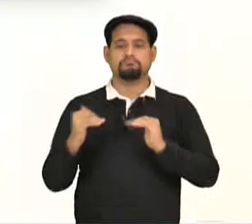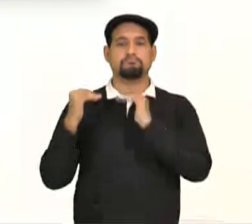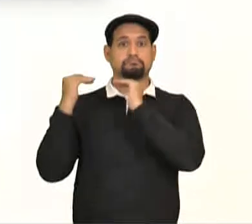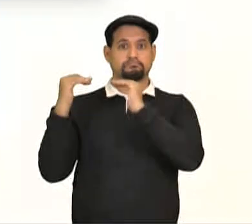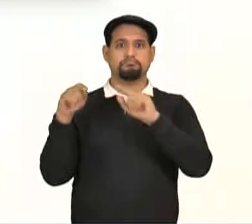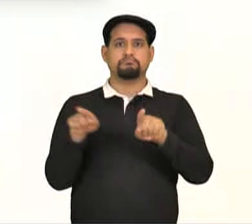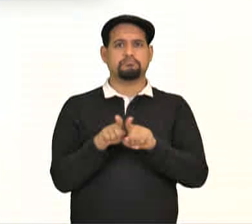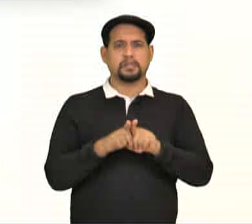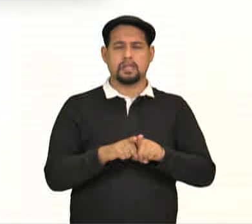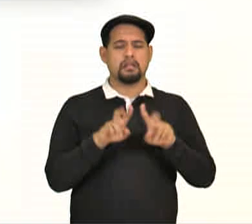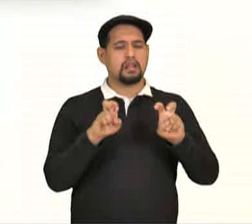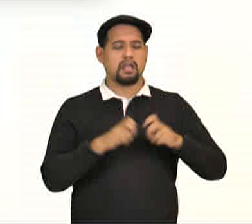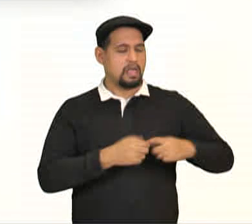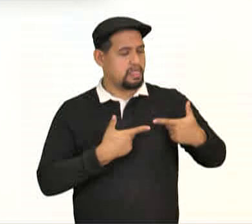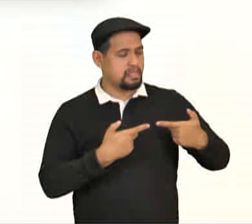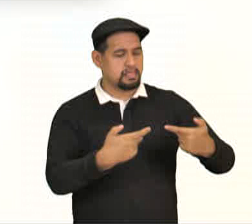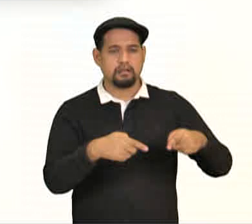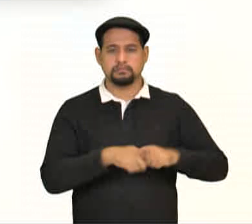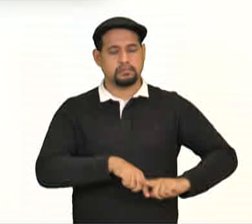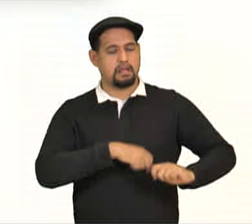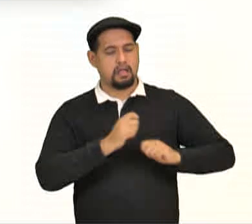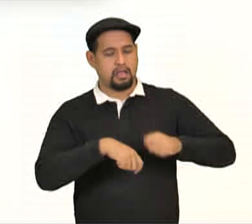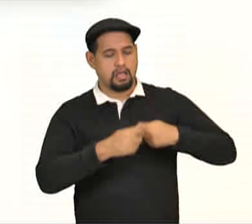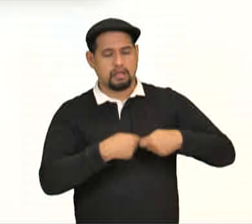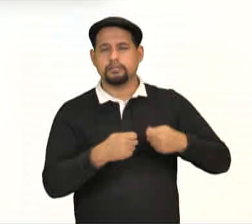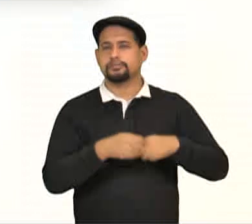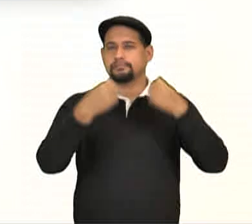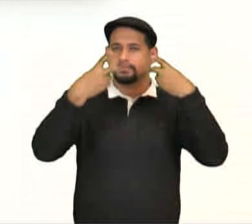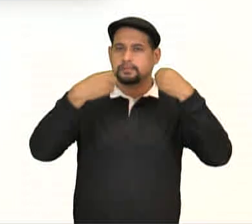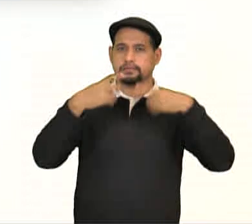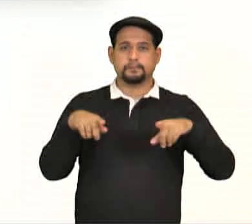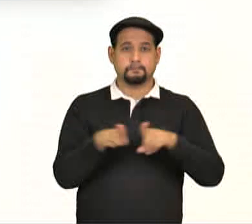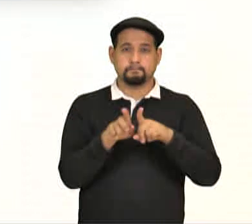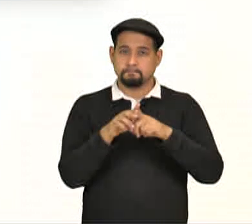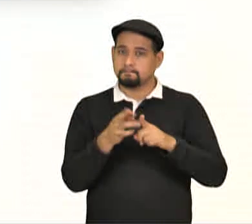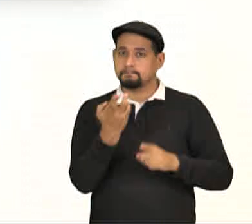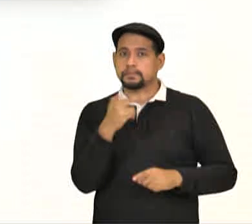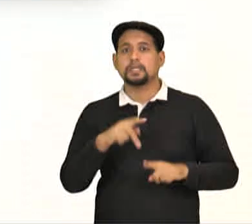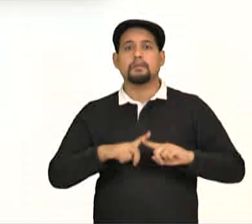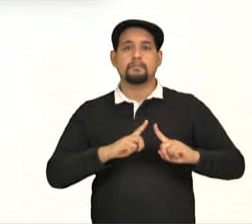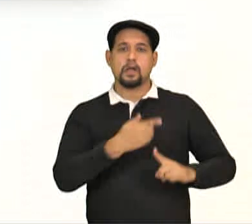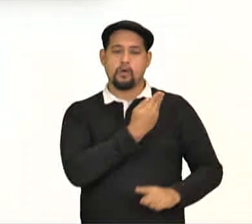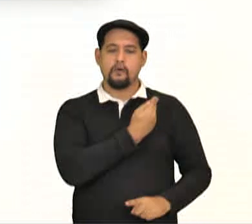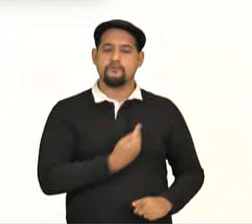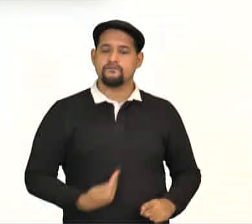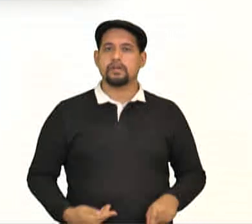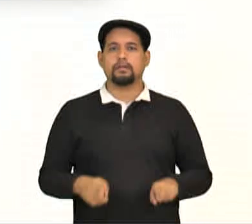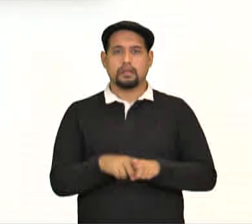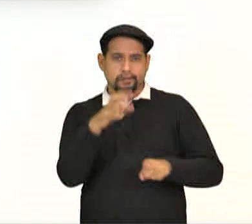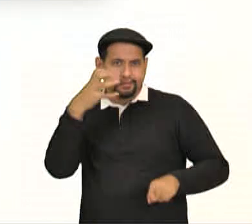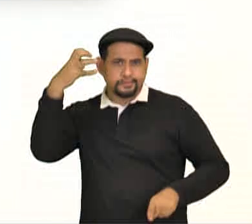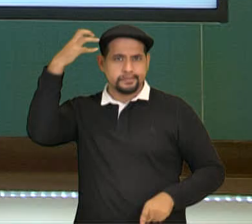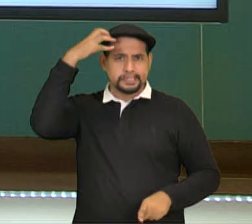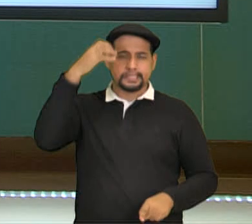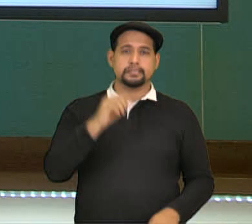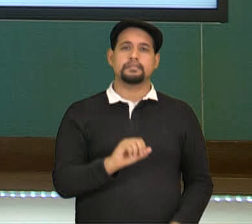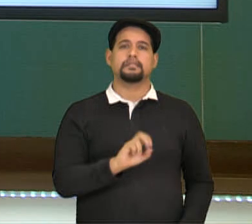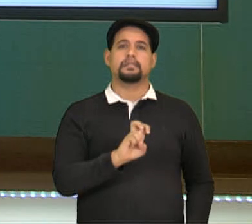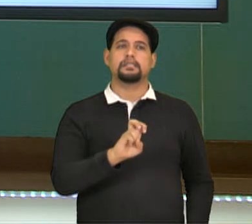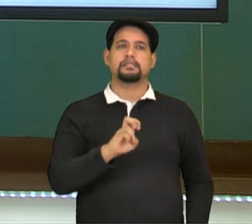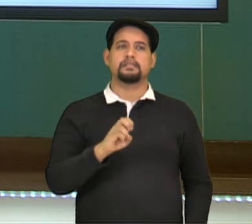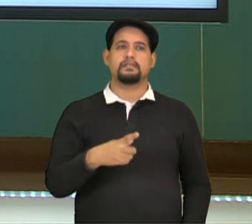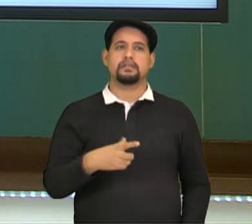em assuntos como guerra, administração, né, e obviamente, como eu já falei, nos religiosos. E o governo do imperador, que vai de 527